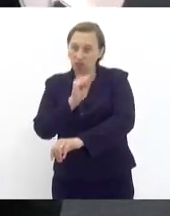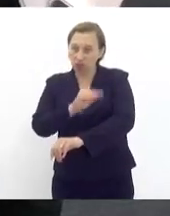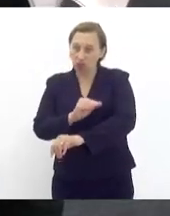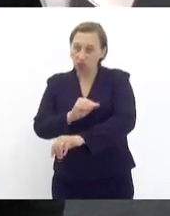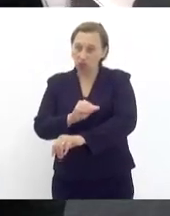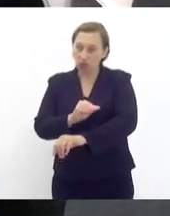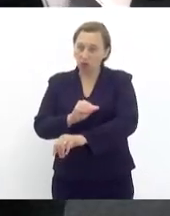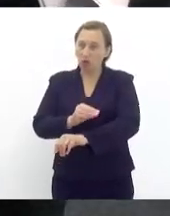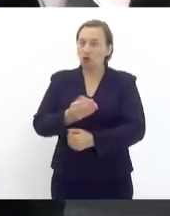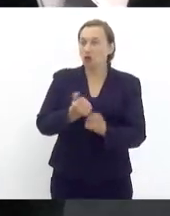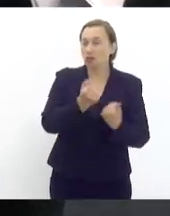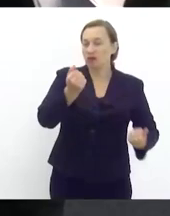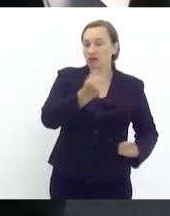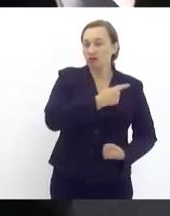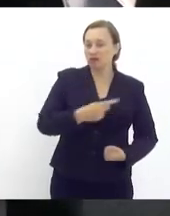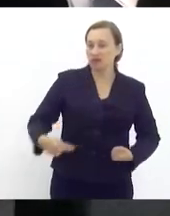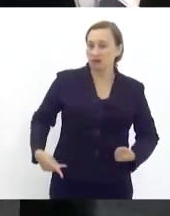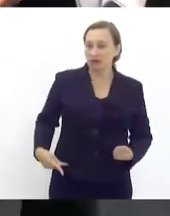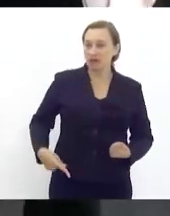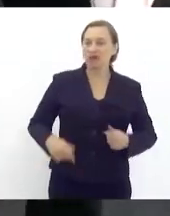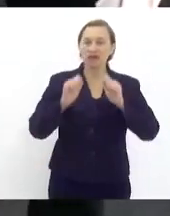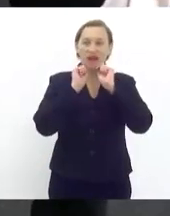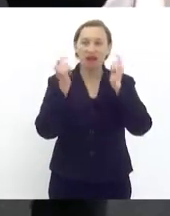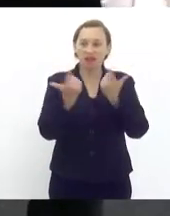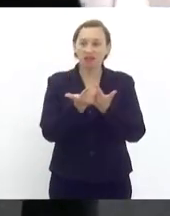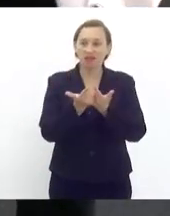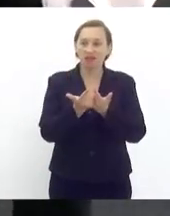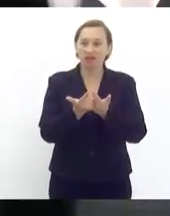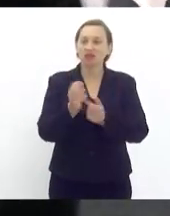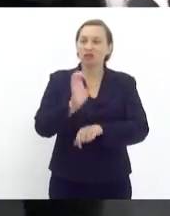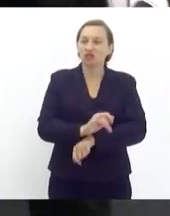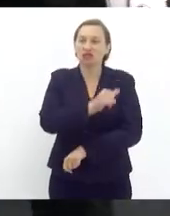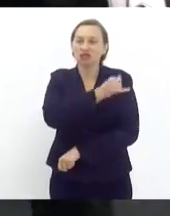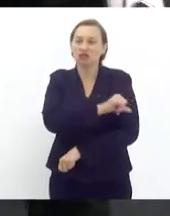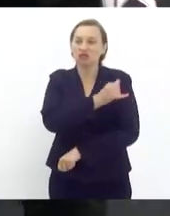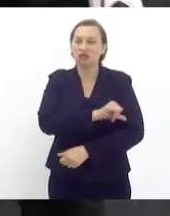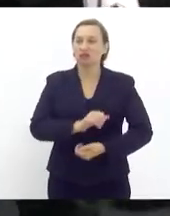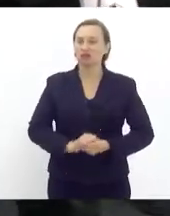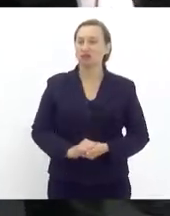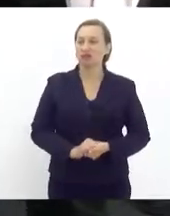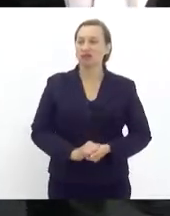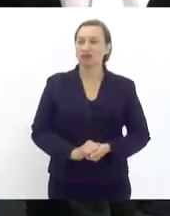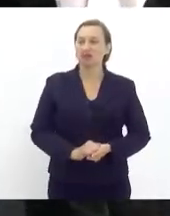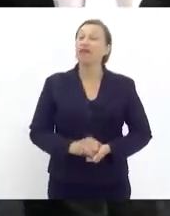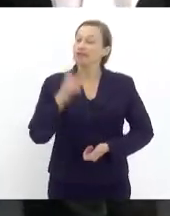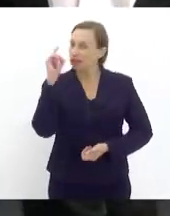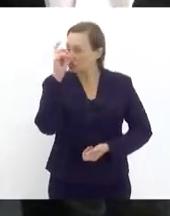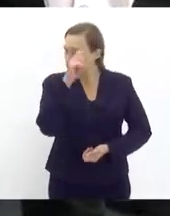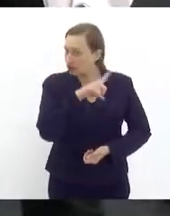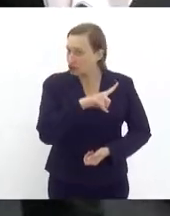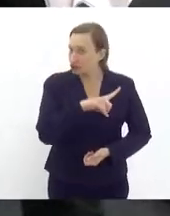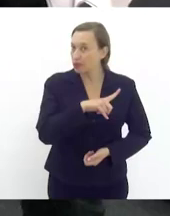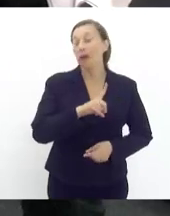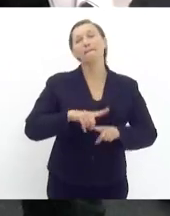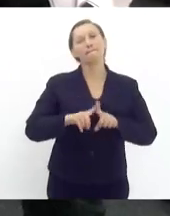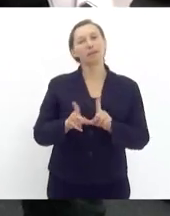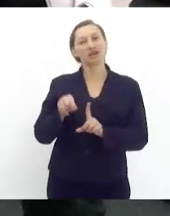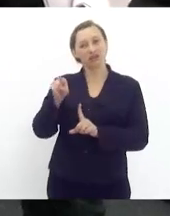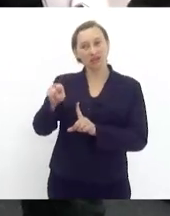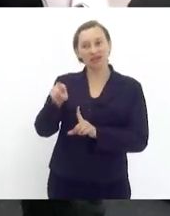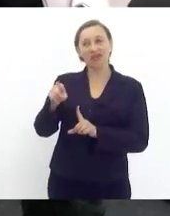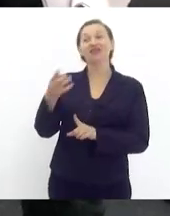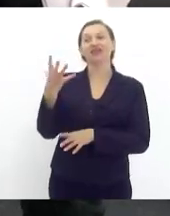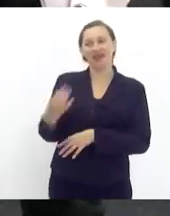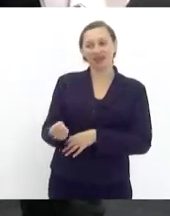segunda vice-presidente da Assembleia Legislativa do Estado do Rio de Janeiro tá difícil querido Mas você vai ter